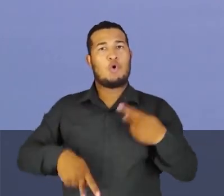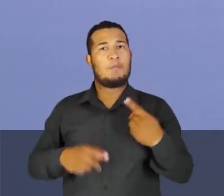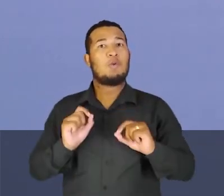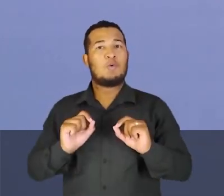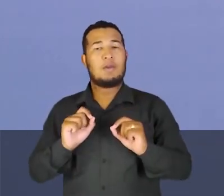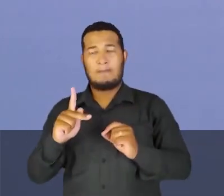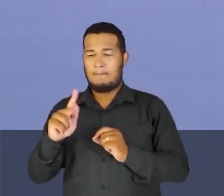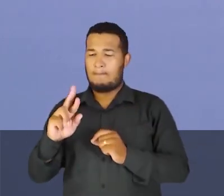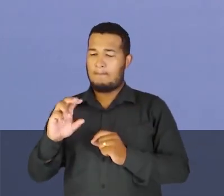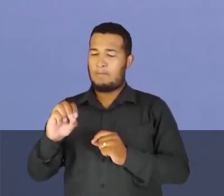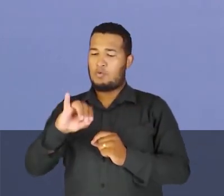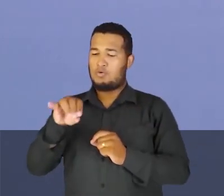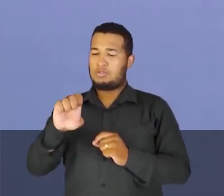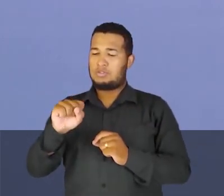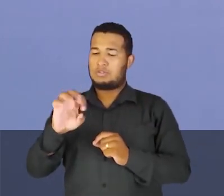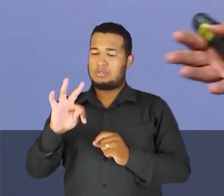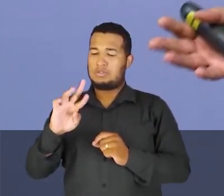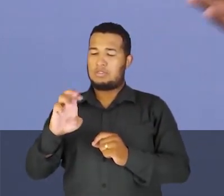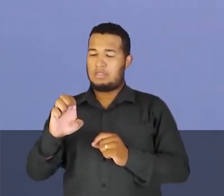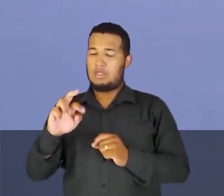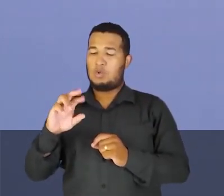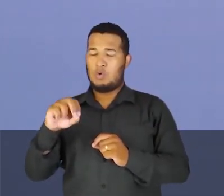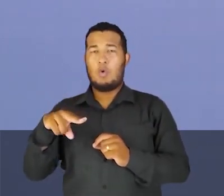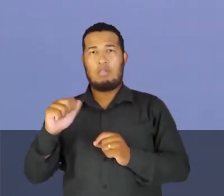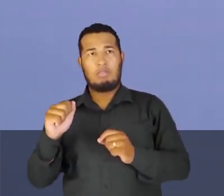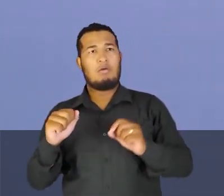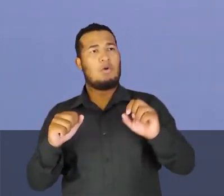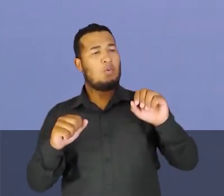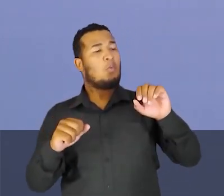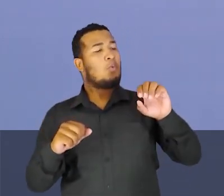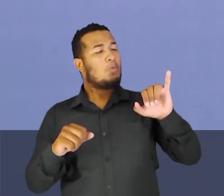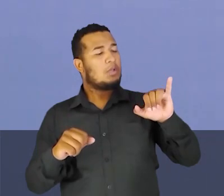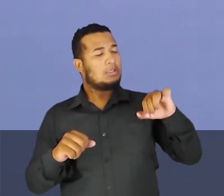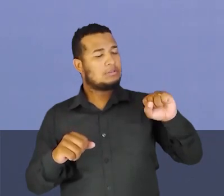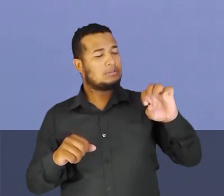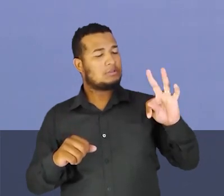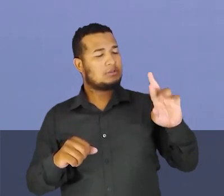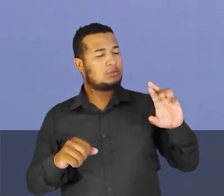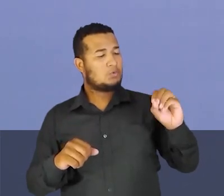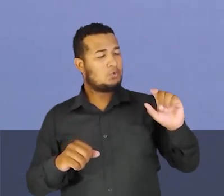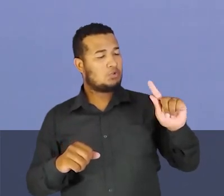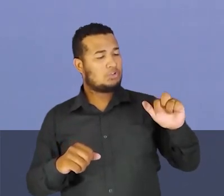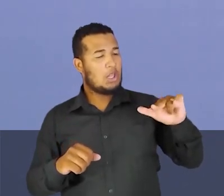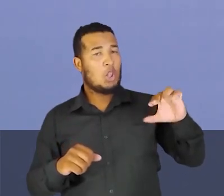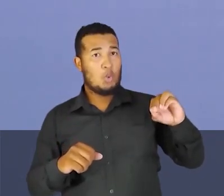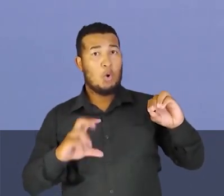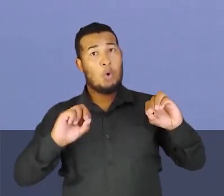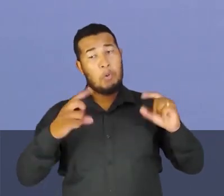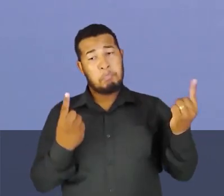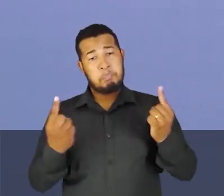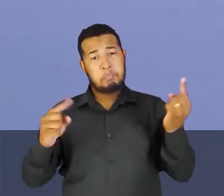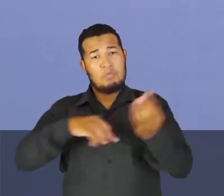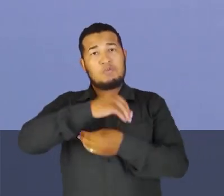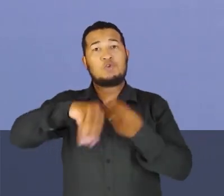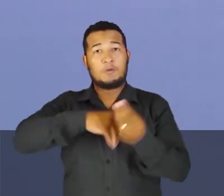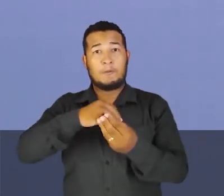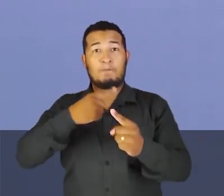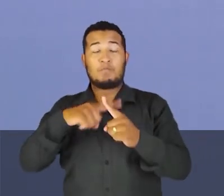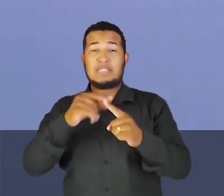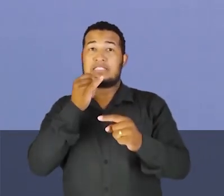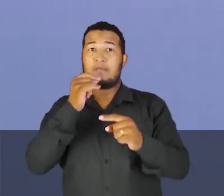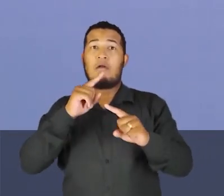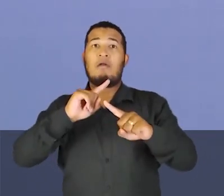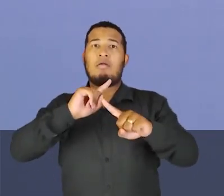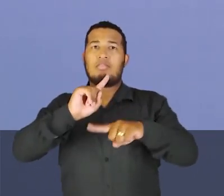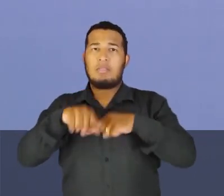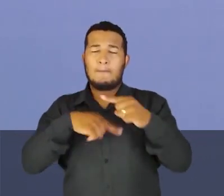ou progesterona, ou estrogênio, ou a mistura dos dois hormônios. Acontece da seguinte forma, é porque após